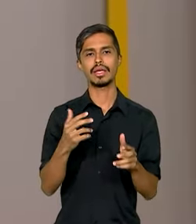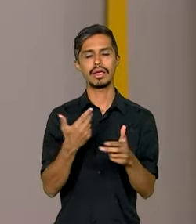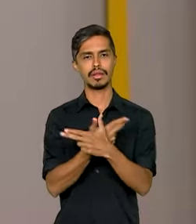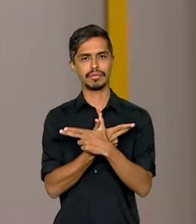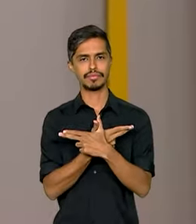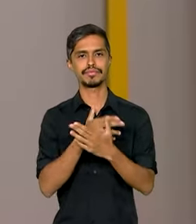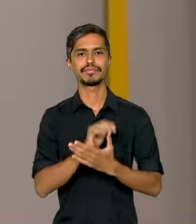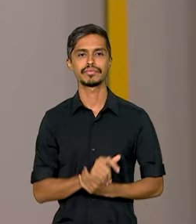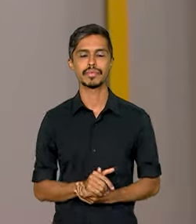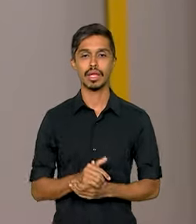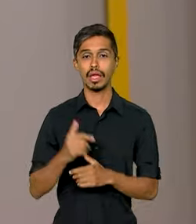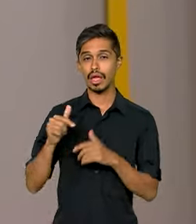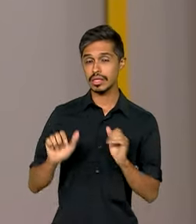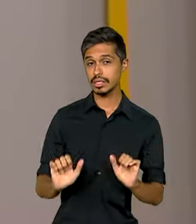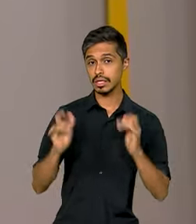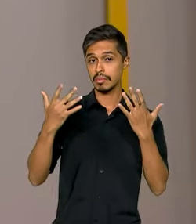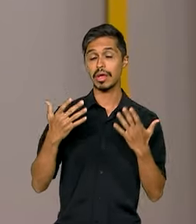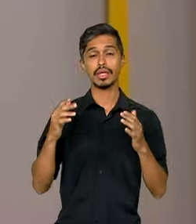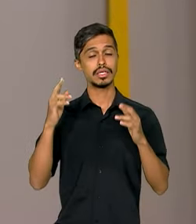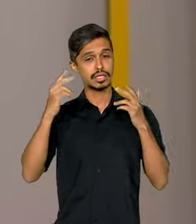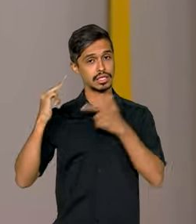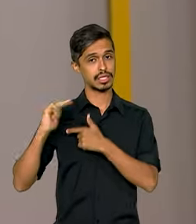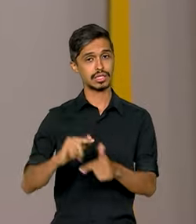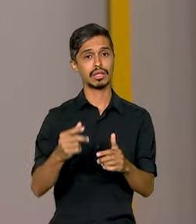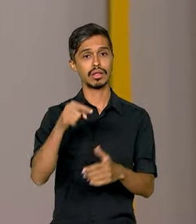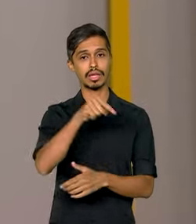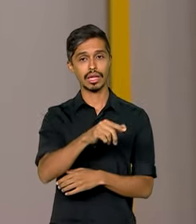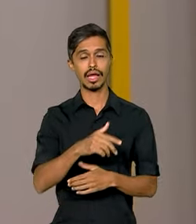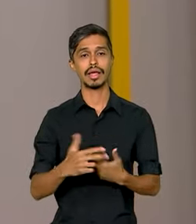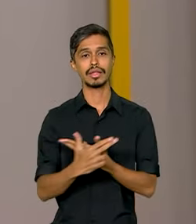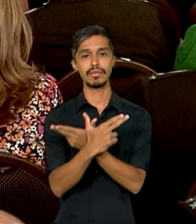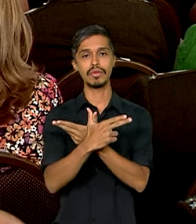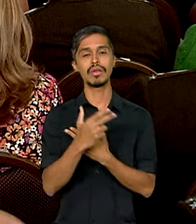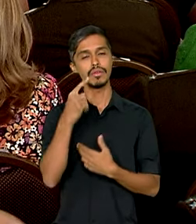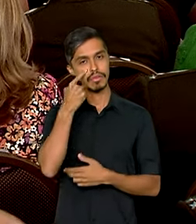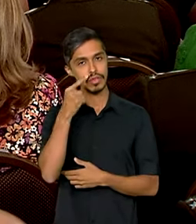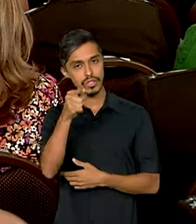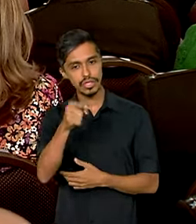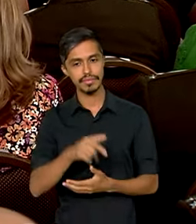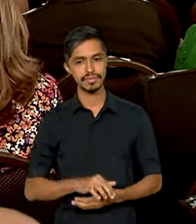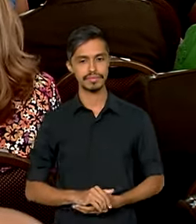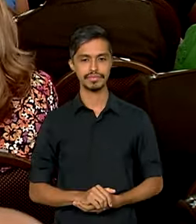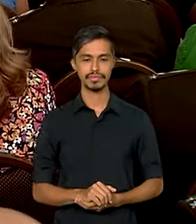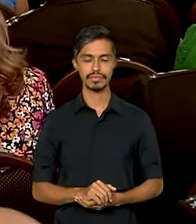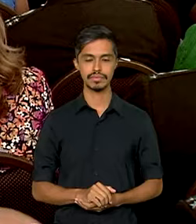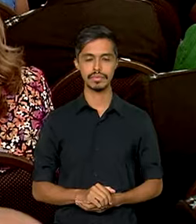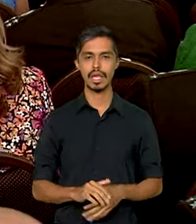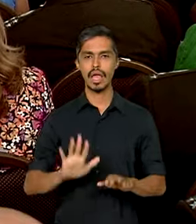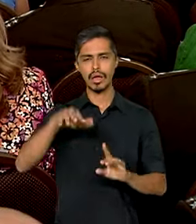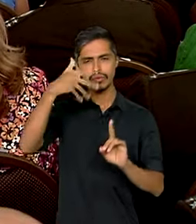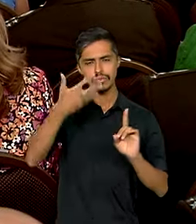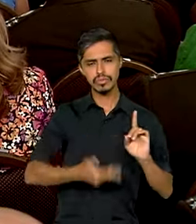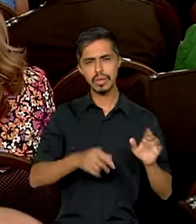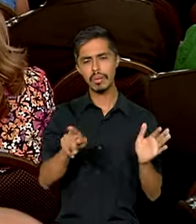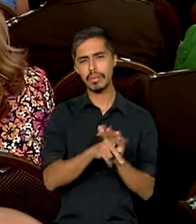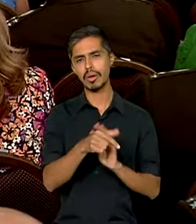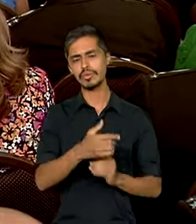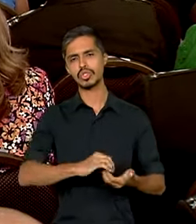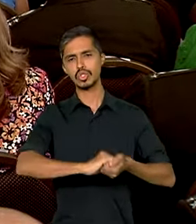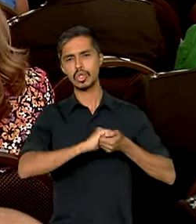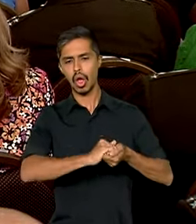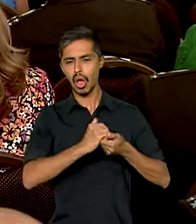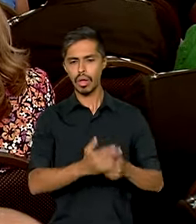A cerimônia é tradicional nas Forças Armadas. Acompanhe na reportagem. A solenidade de cumprimento